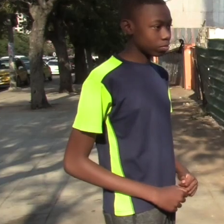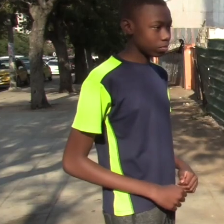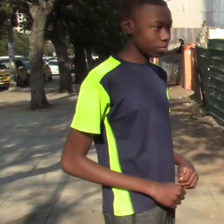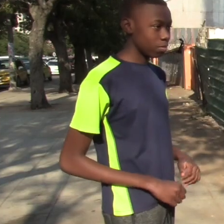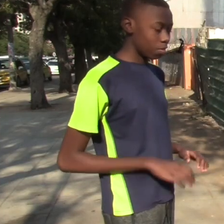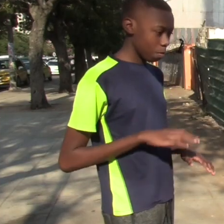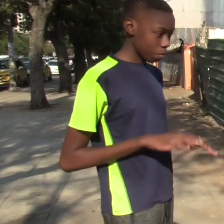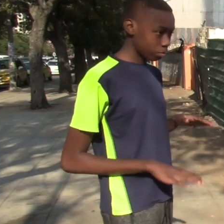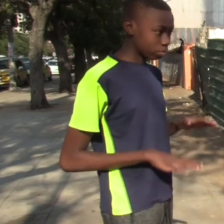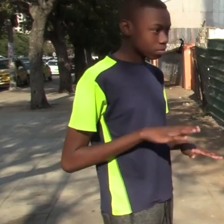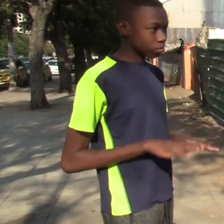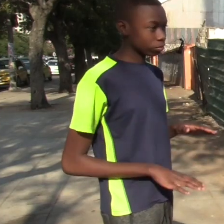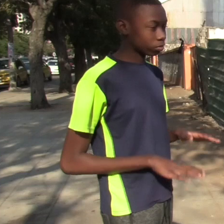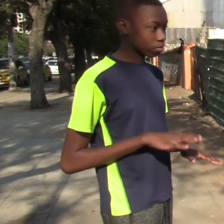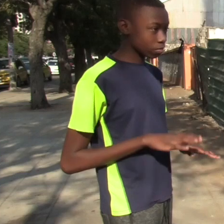Angola.